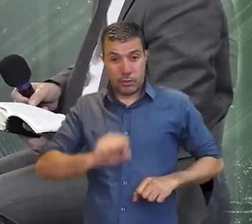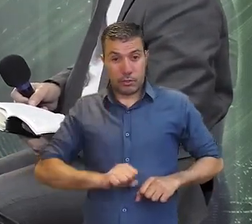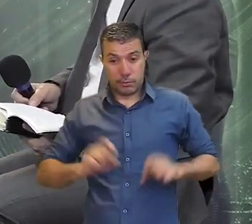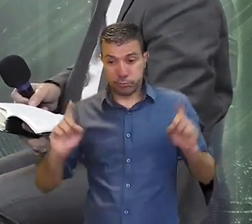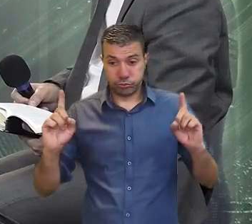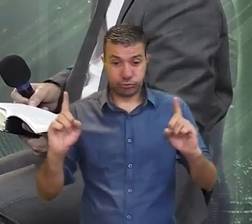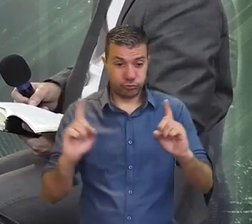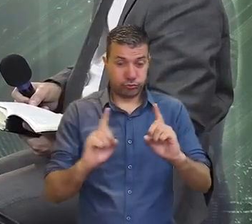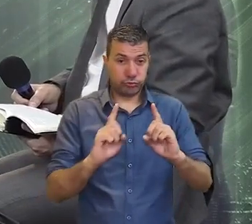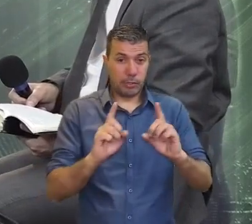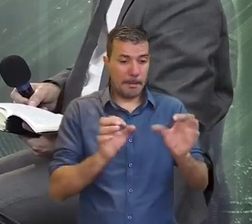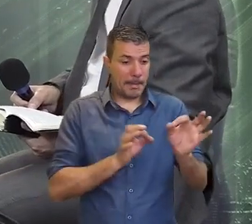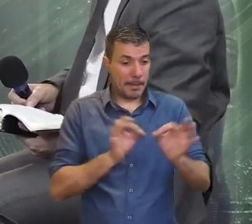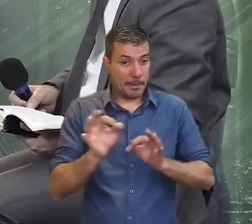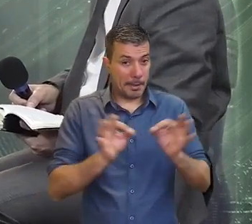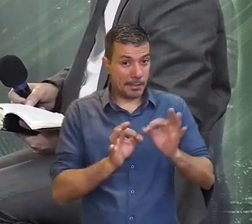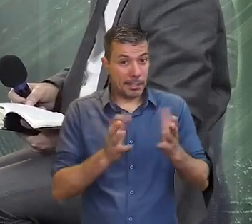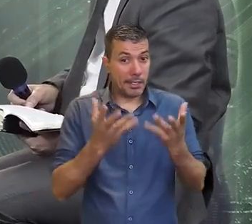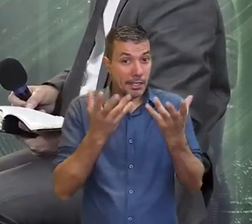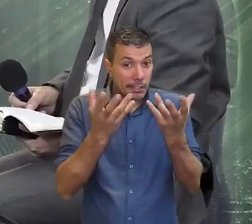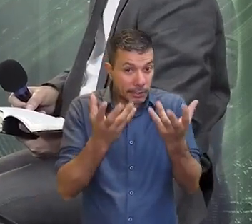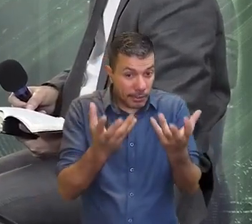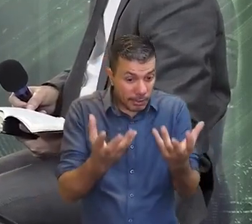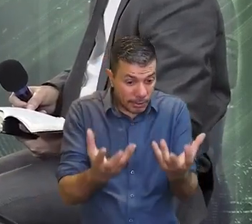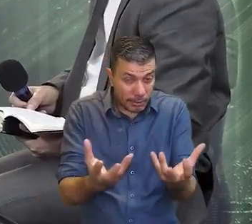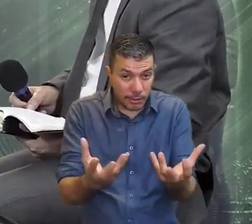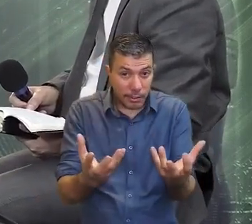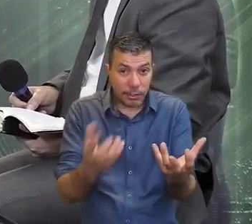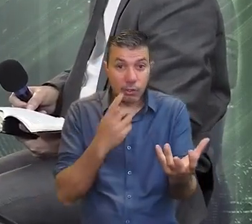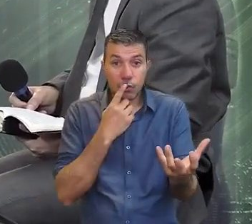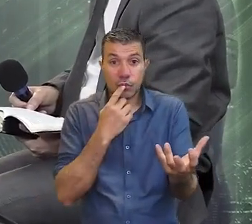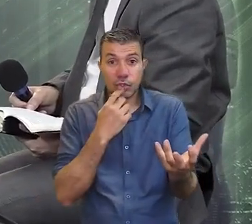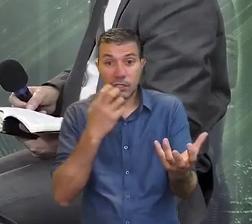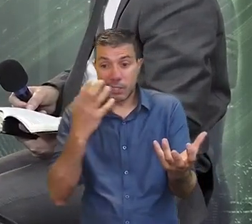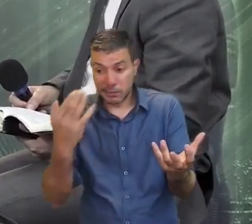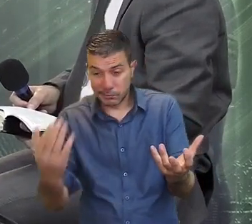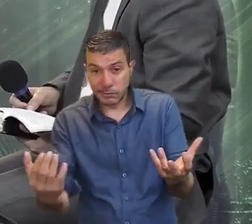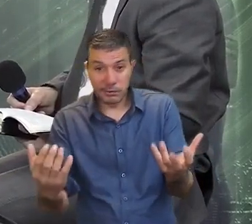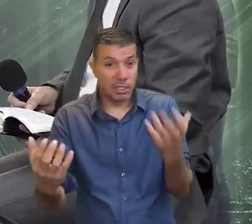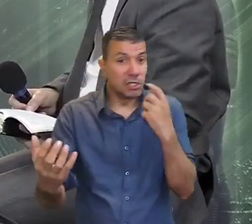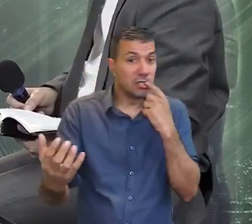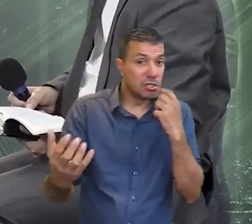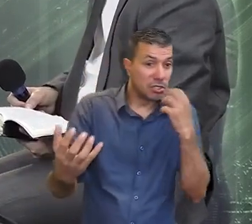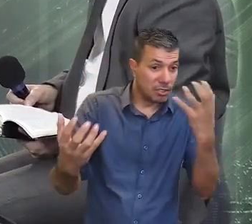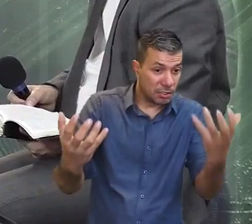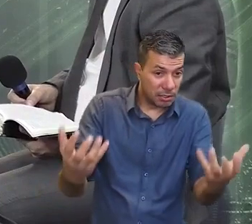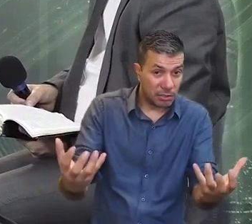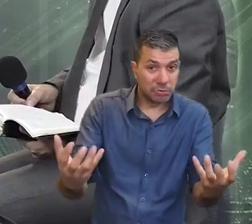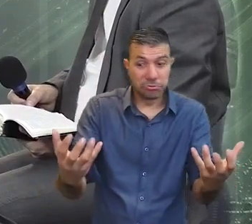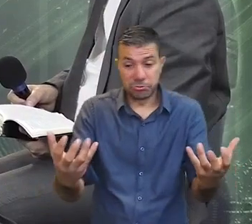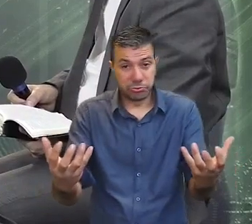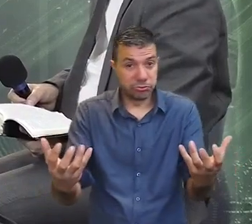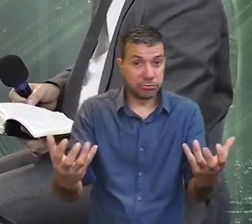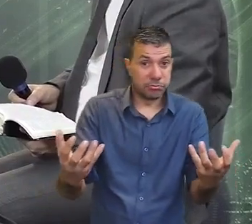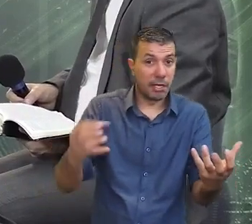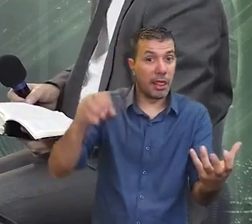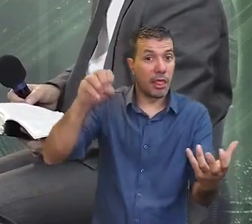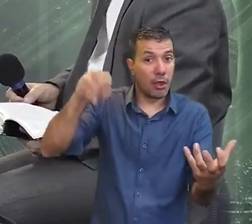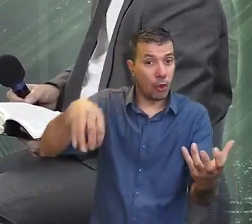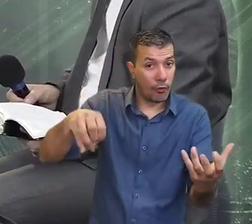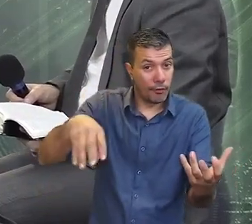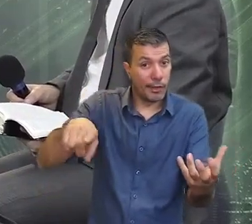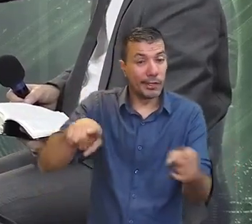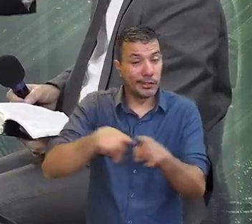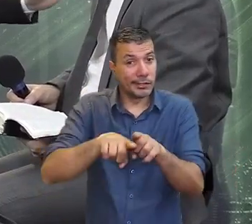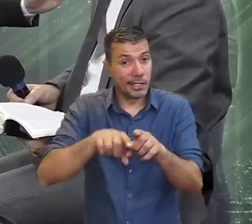aquele preparo, né? Ele se encontra para receber o sangue daquele bode que foi reservado para oferta, então, e